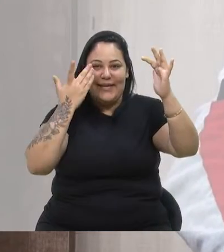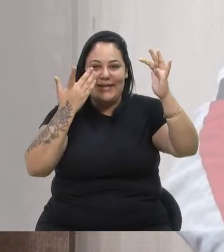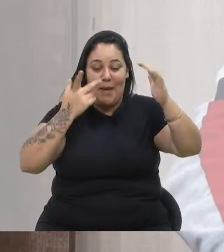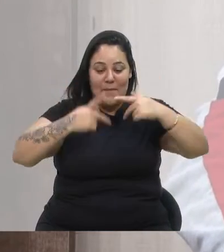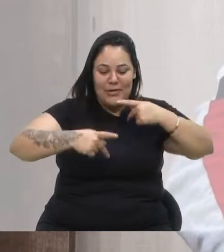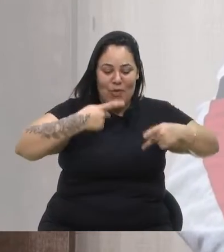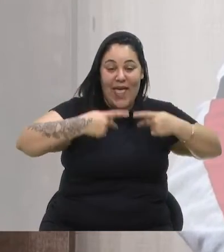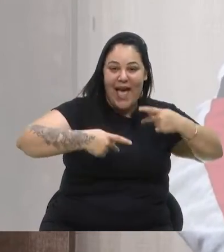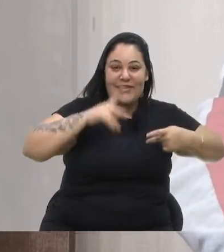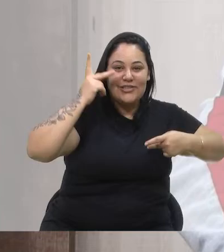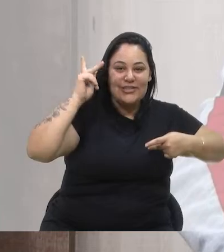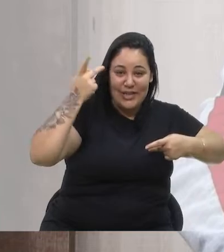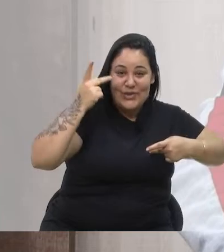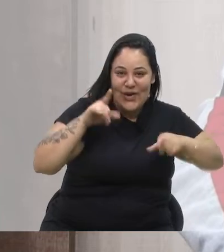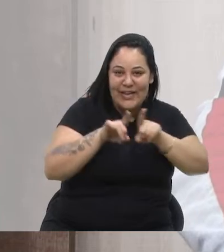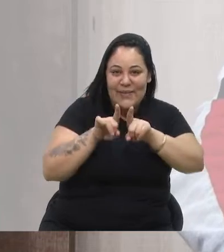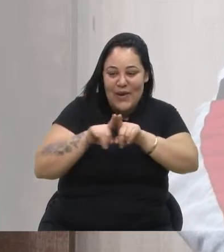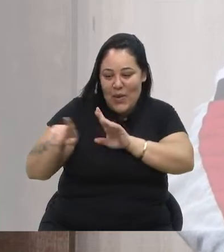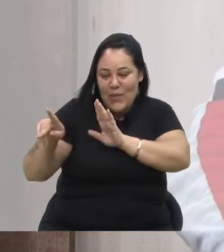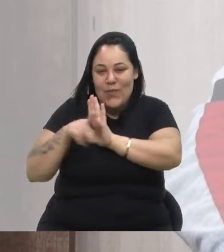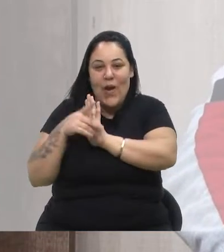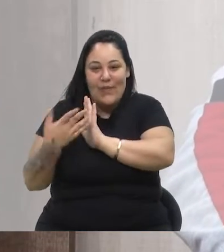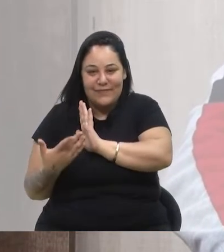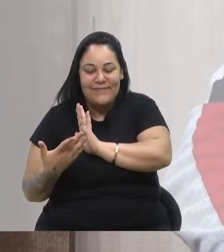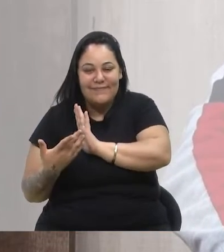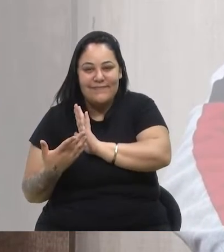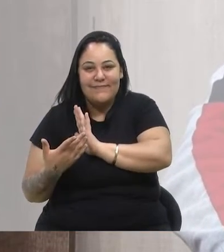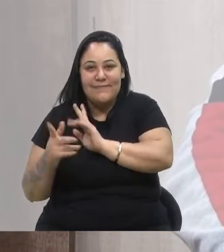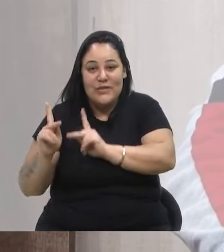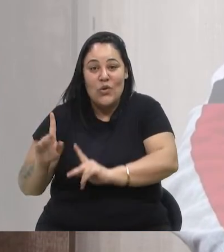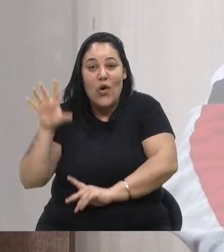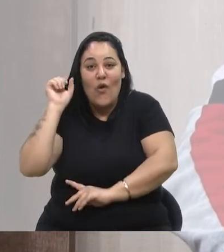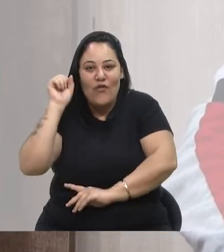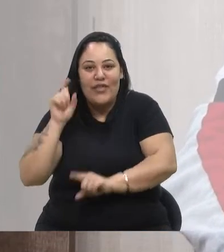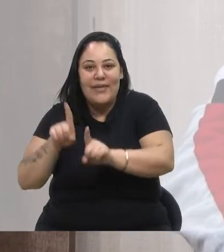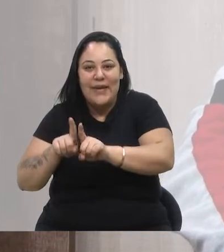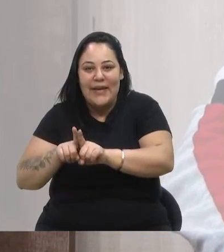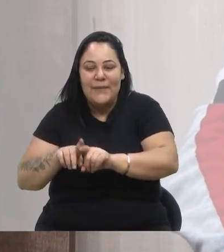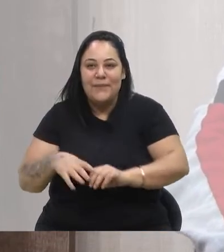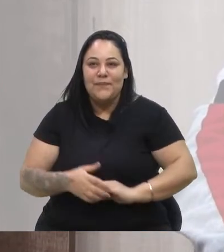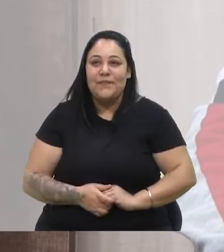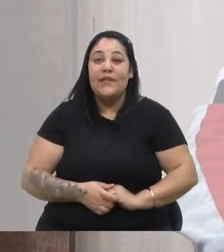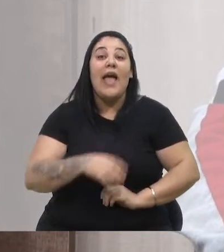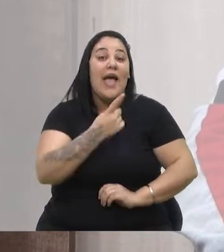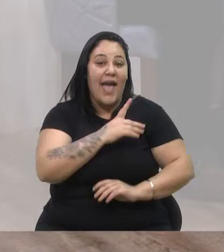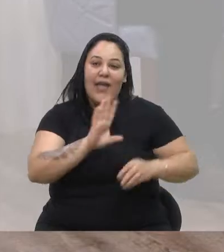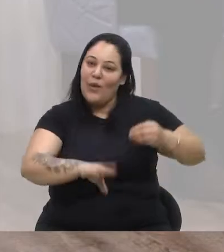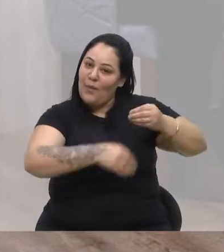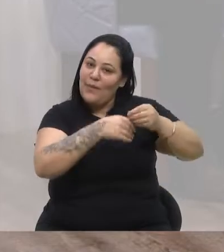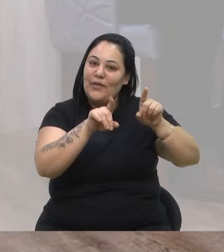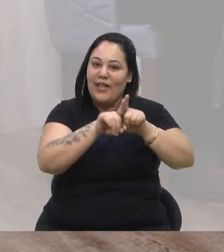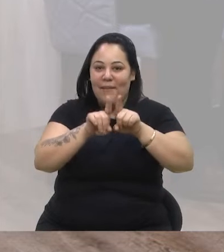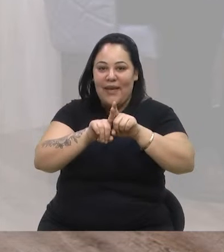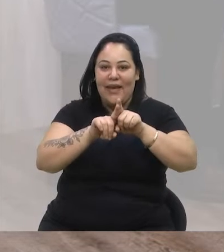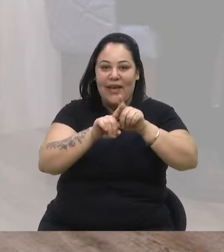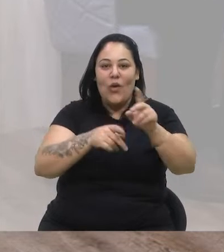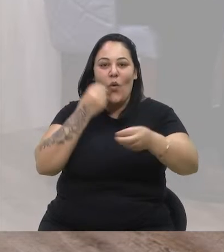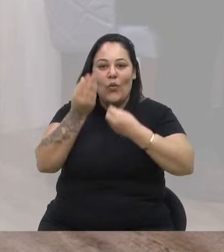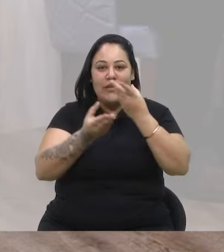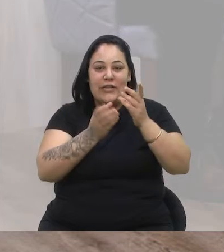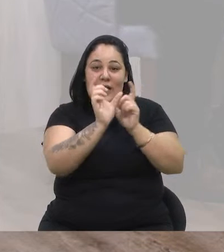esclarecimento, tanto para a personagem da história, quanto o próprio ouvinte. E tu fizeste uma observação, né,